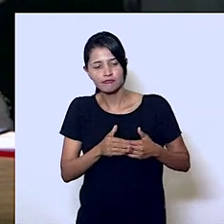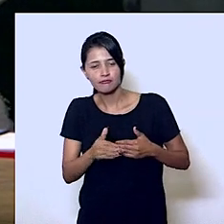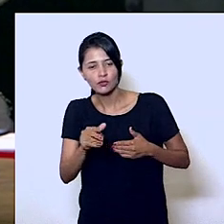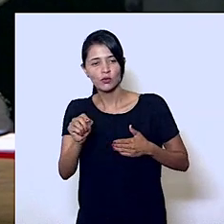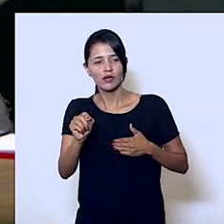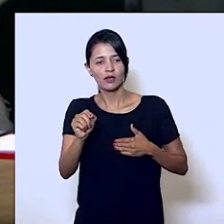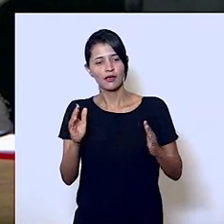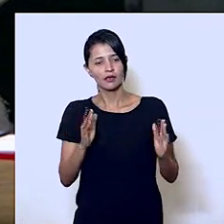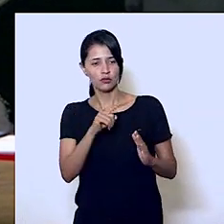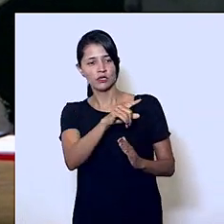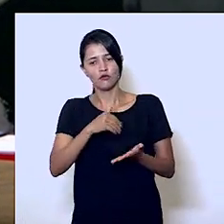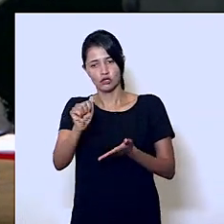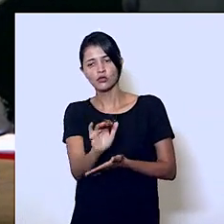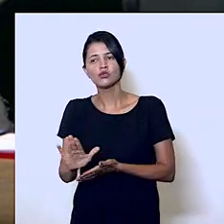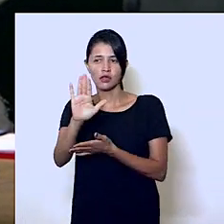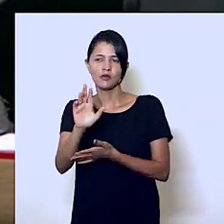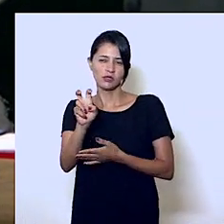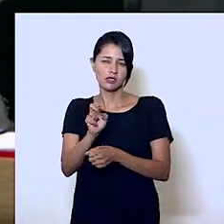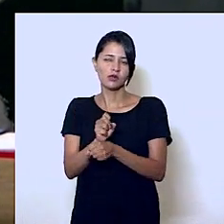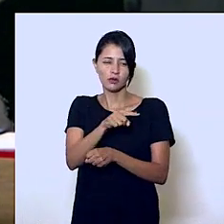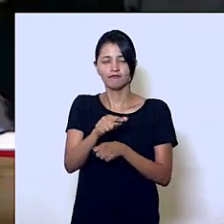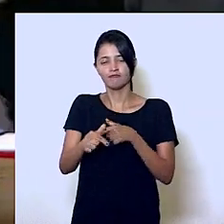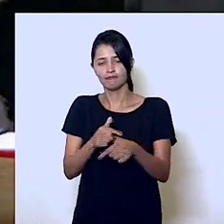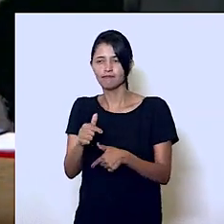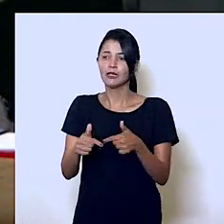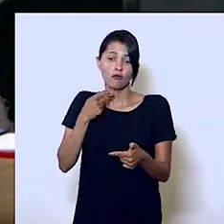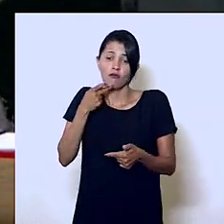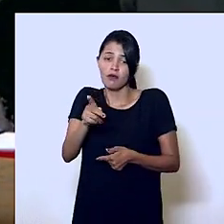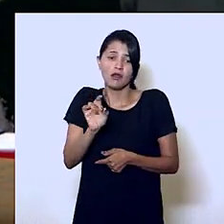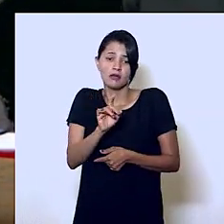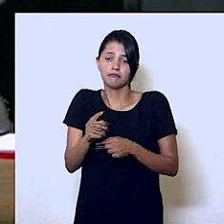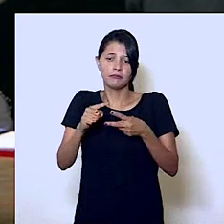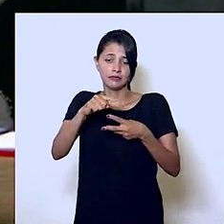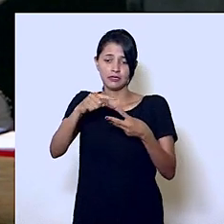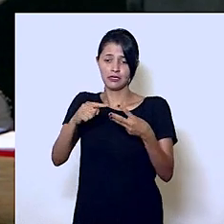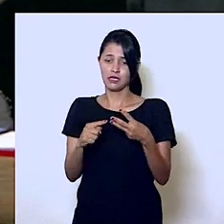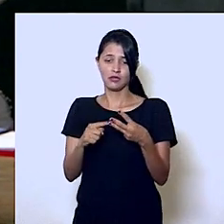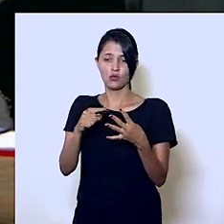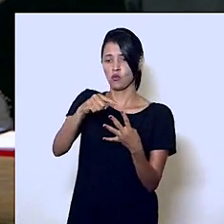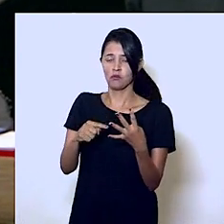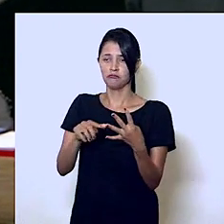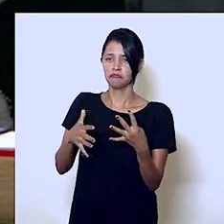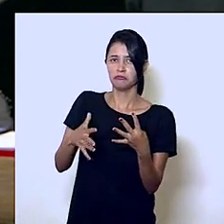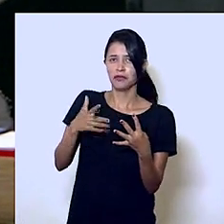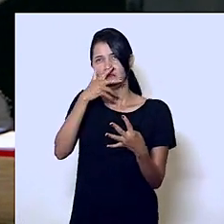secretário-geral, os 5 anos que ele esteve lá. E o que eu vou contar são 3 ou 4 casos, talvez em tom um pouco menor do que os antecedores. O Paulo é um